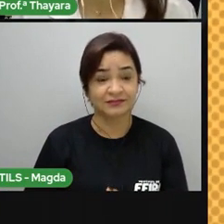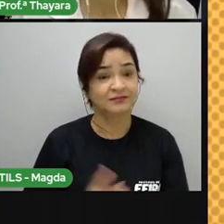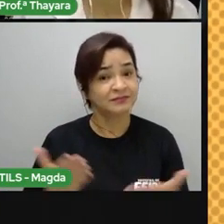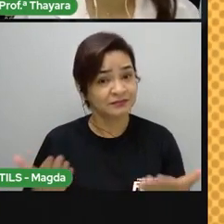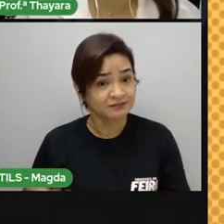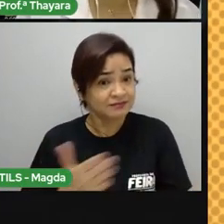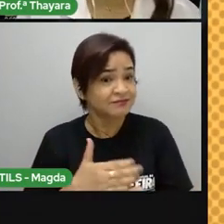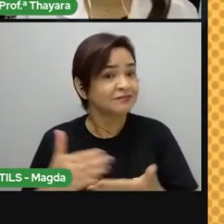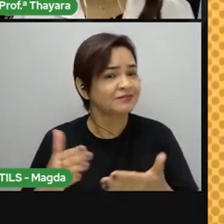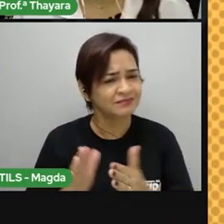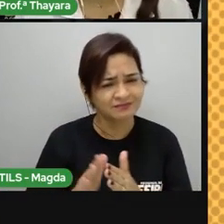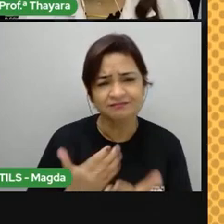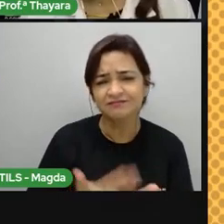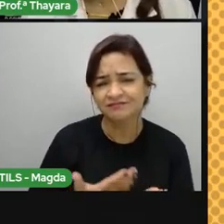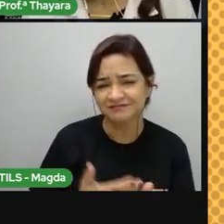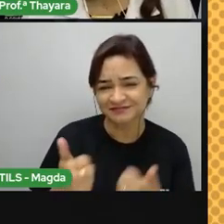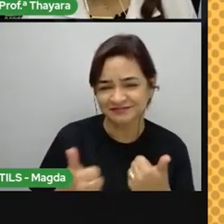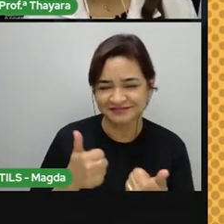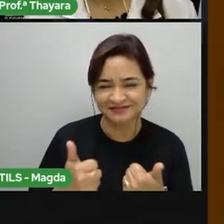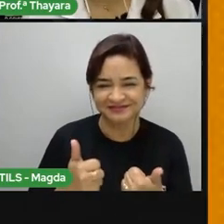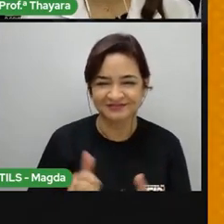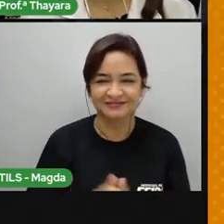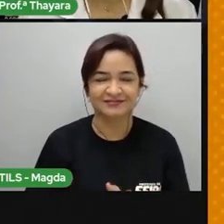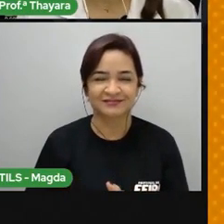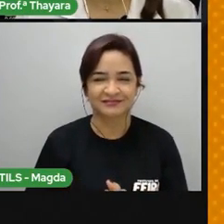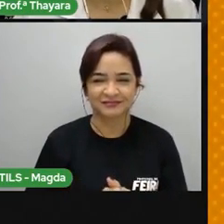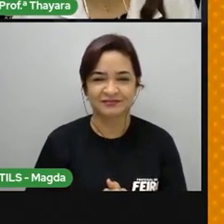Agora vamos continuar os nossos estudos.